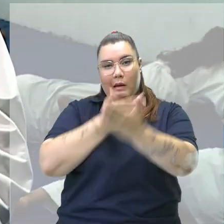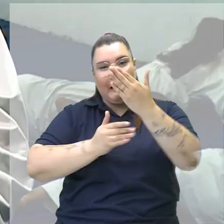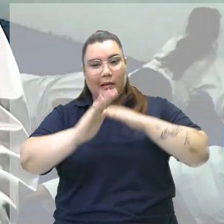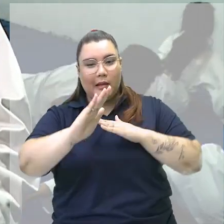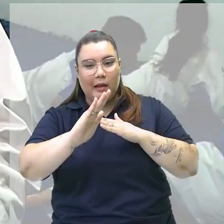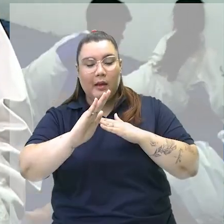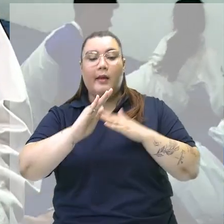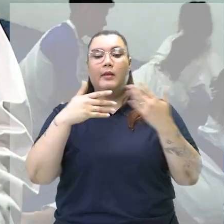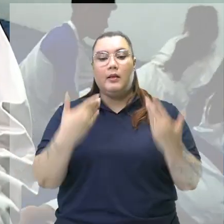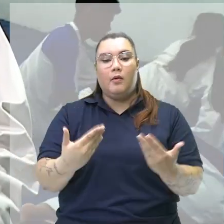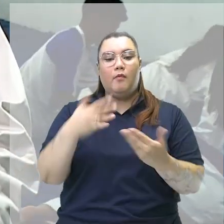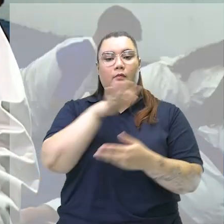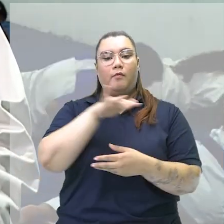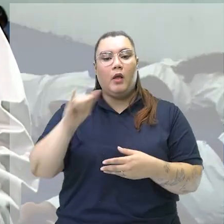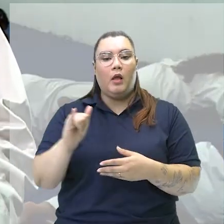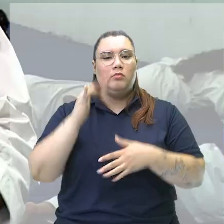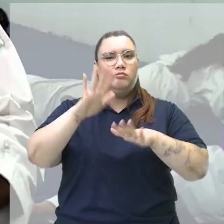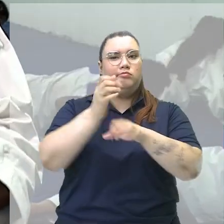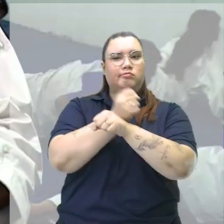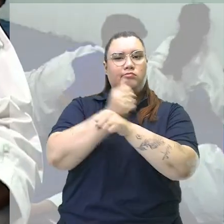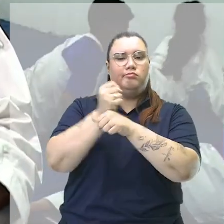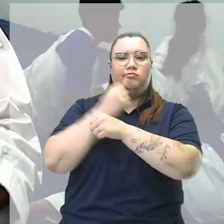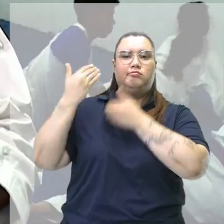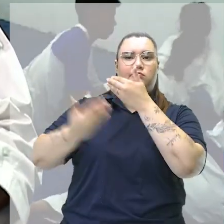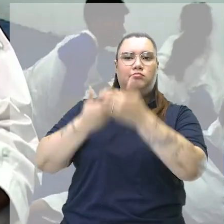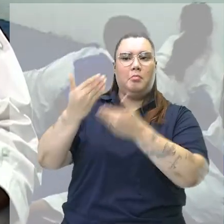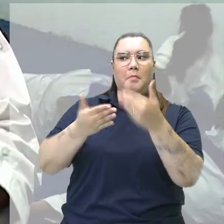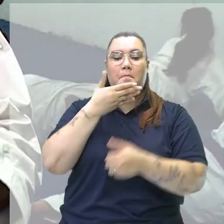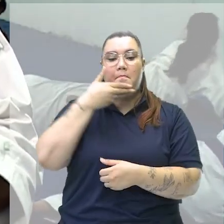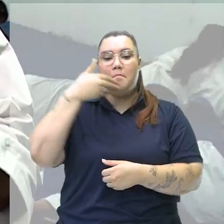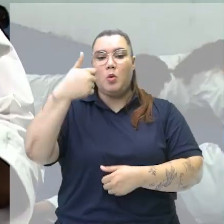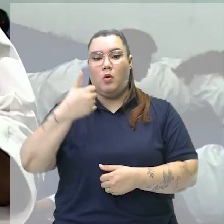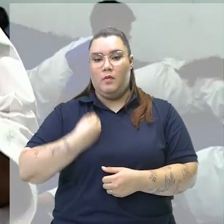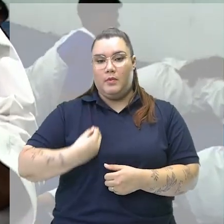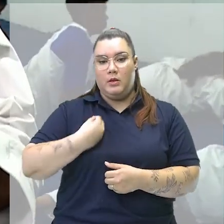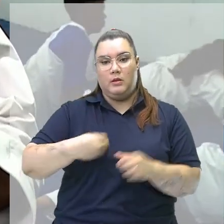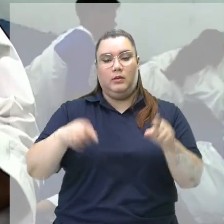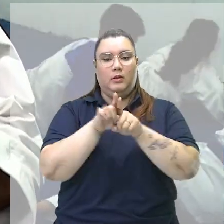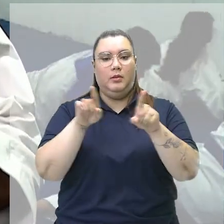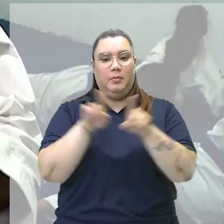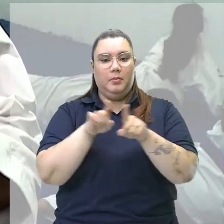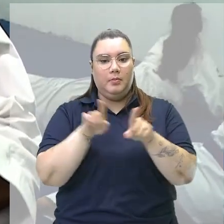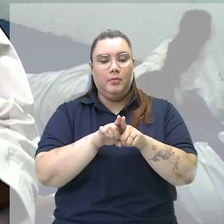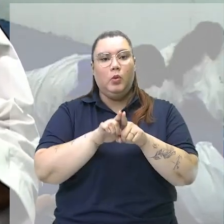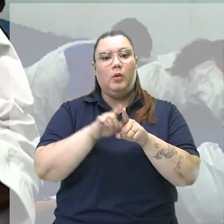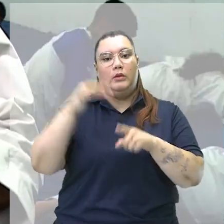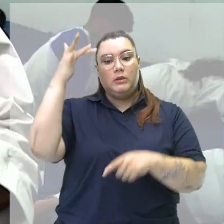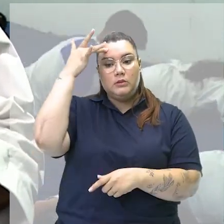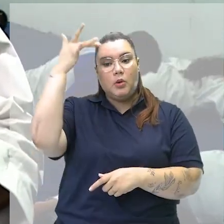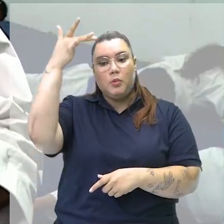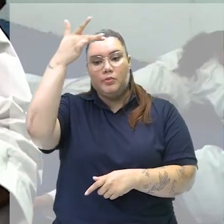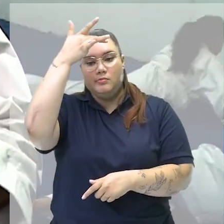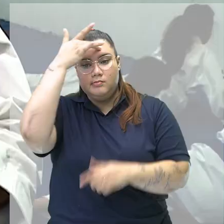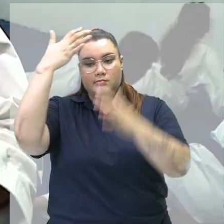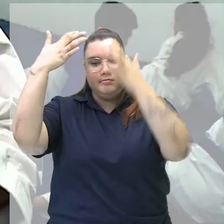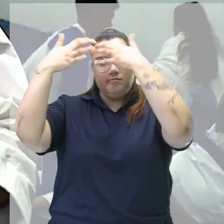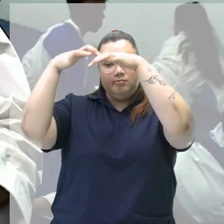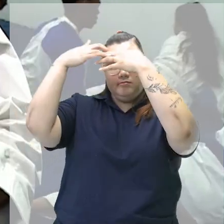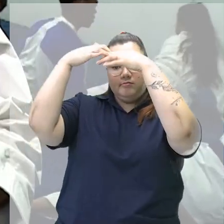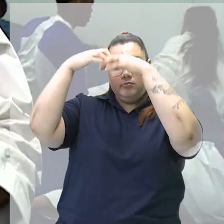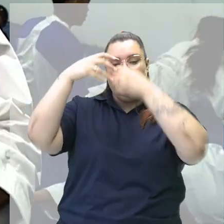ele vai, com o passar dos tempos, melhorando a qualidade de vida e também a sua qualidade mental através